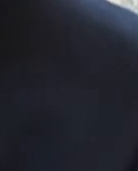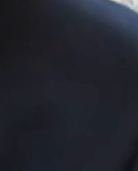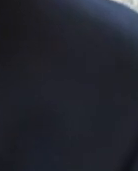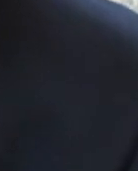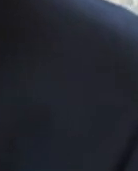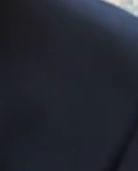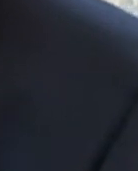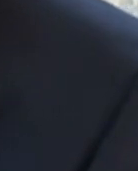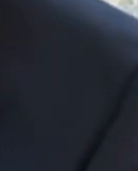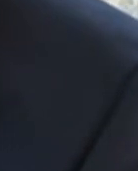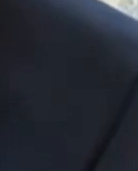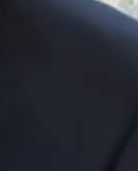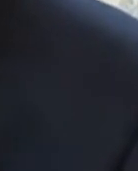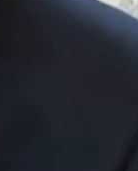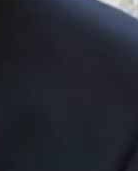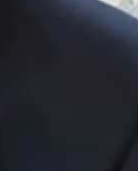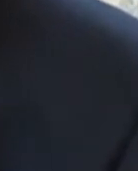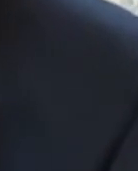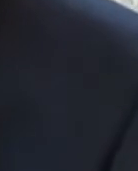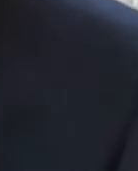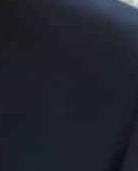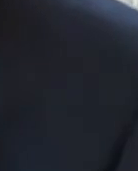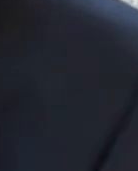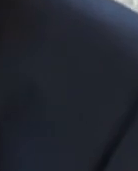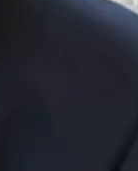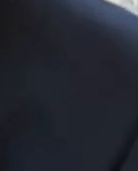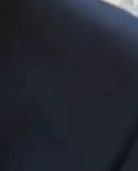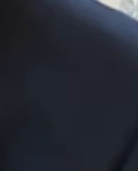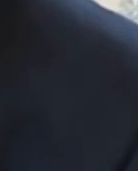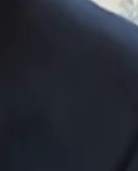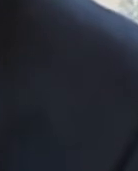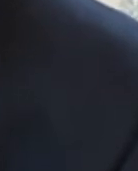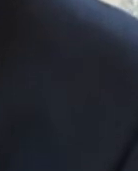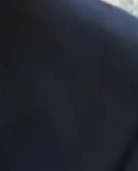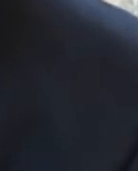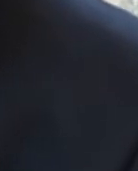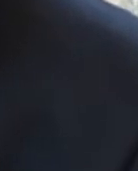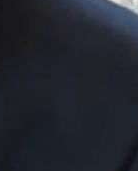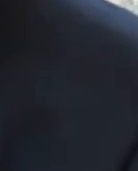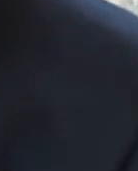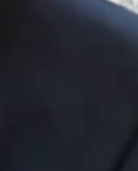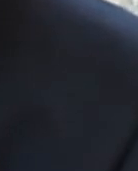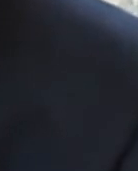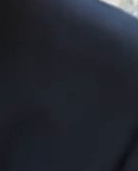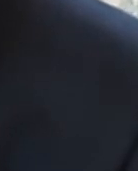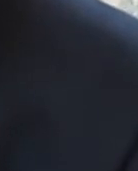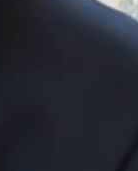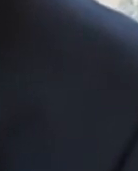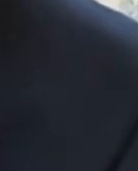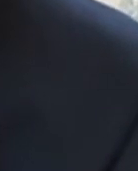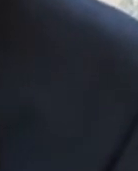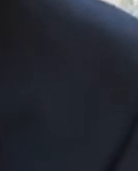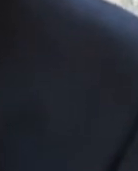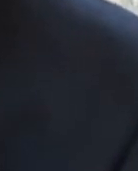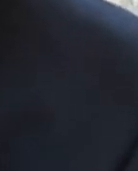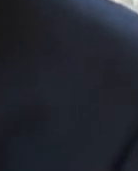frágeis, e penso que será, portanto, alguém com uma forma de estar bem diferente do Sr. Dom Manuel, mas que rica e